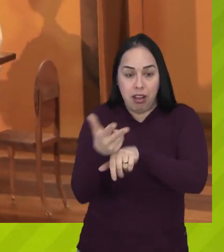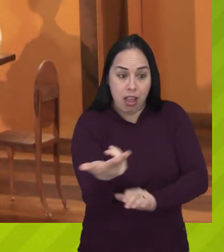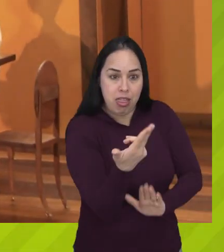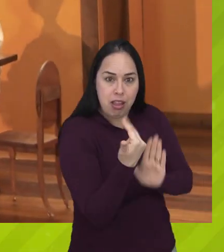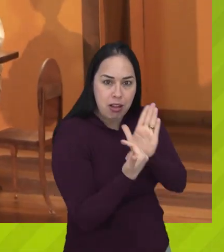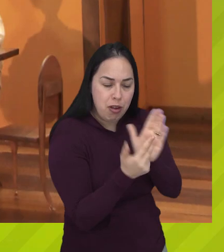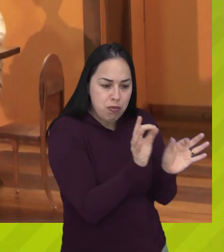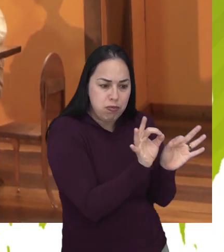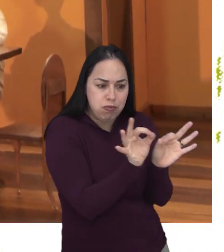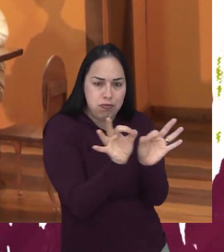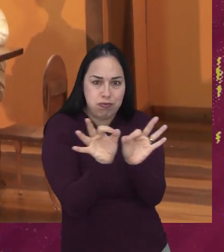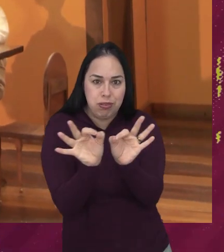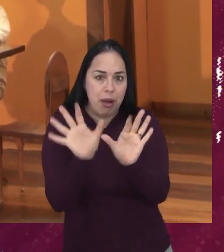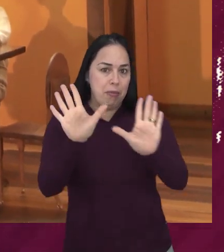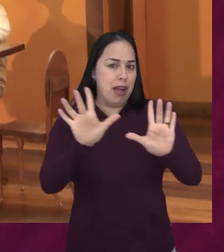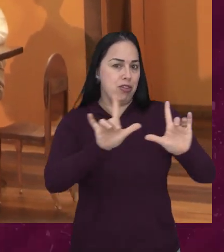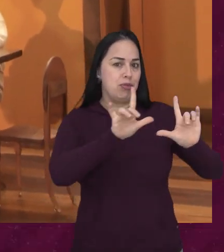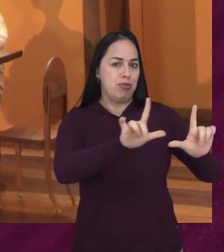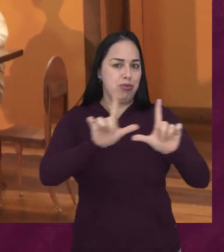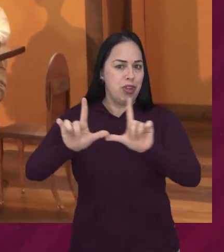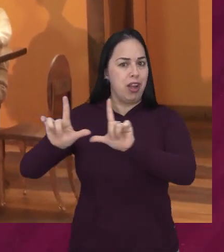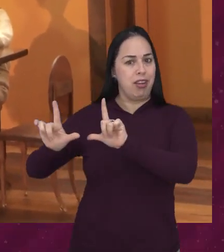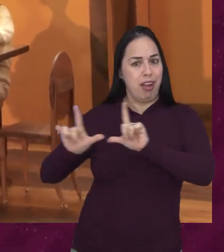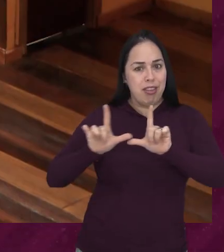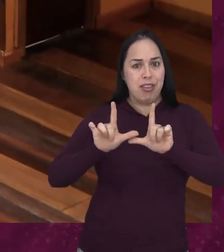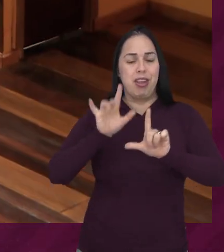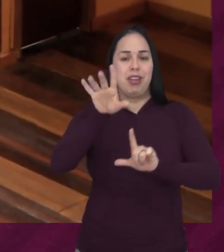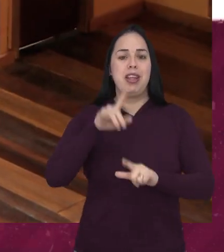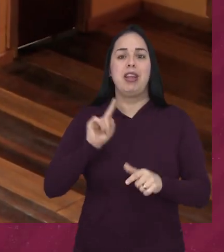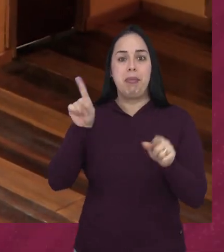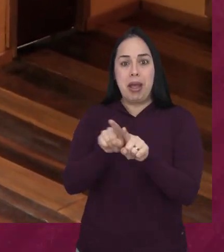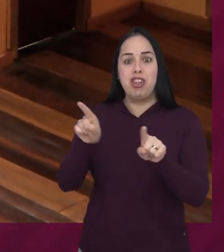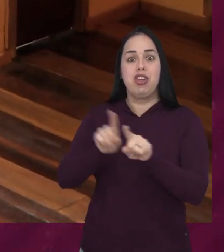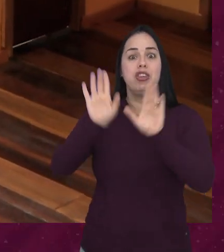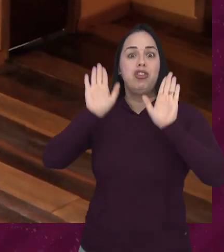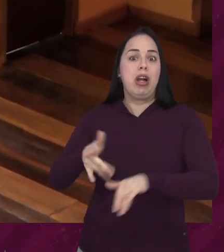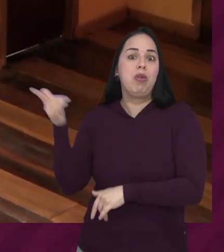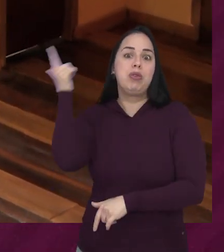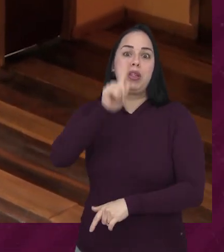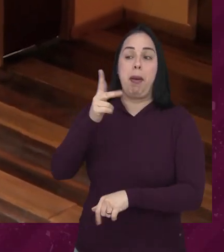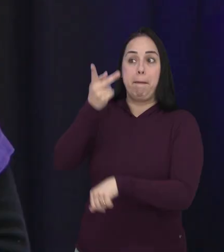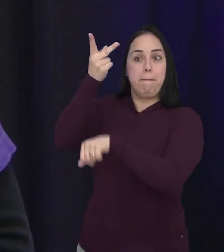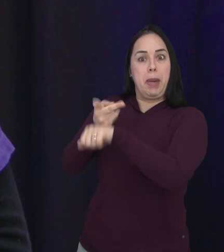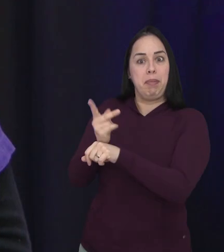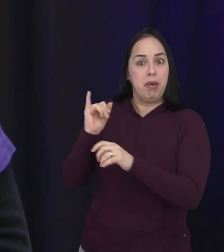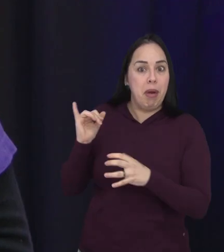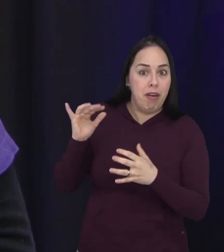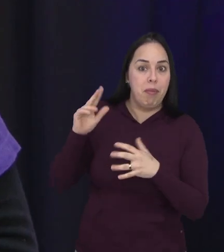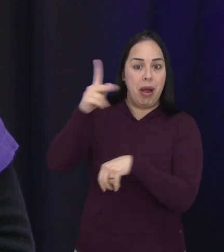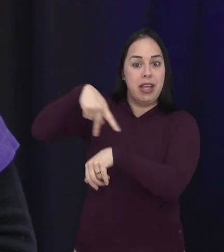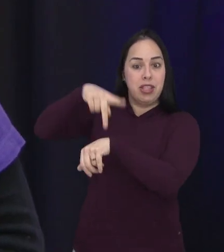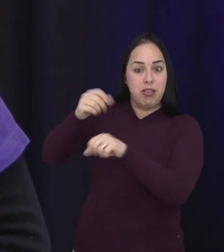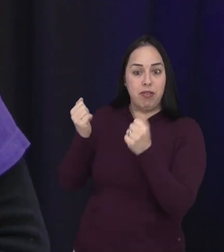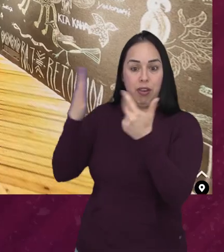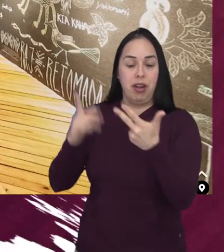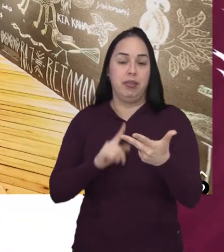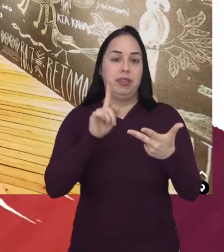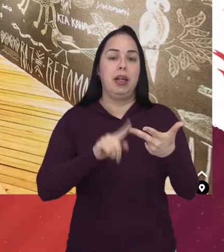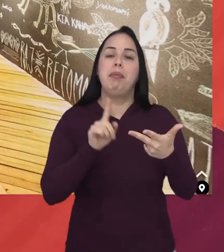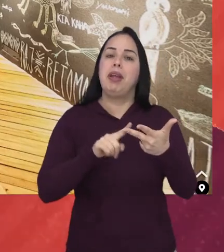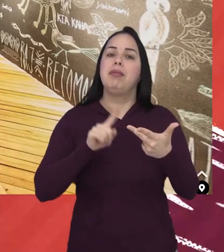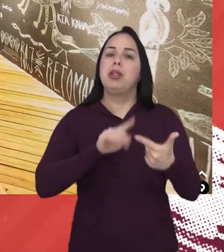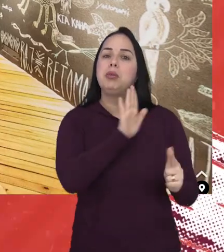que faz animações em stop motion e já participou de festivais de cinema fora do país. E ainda informações